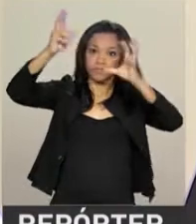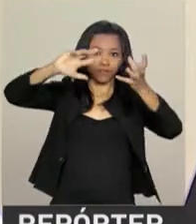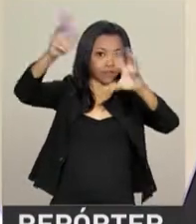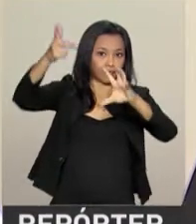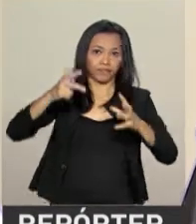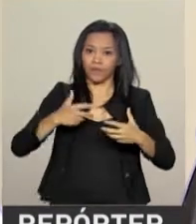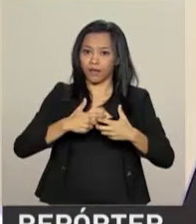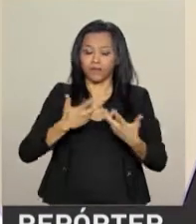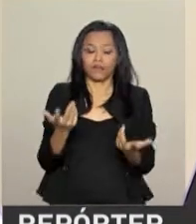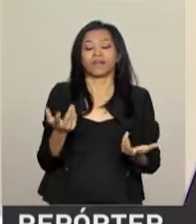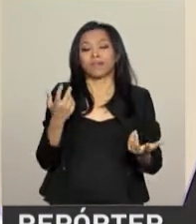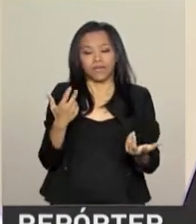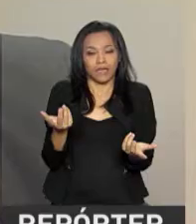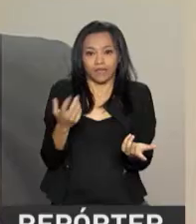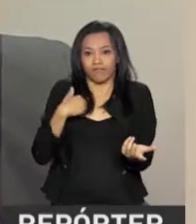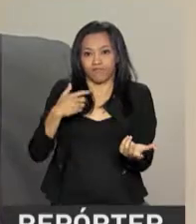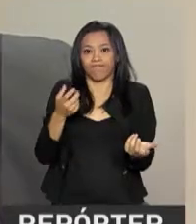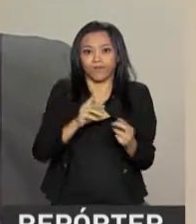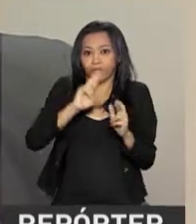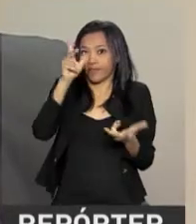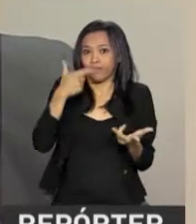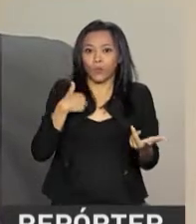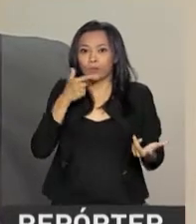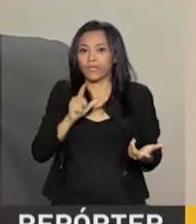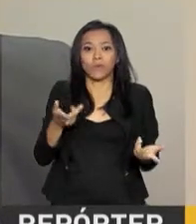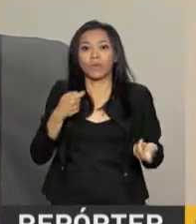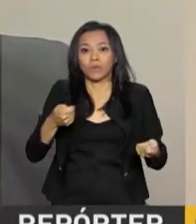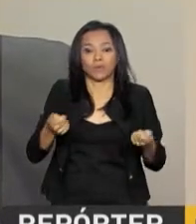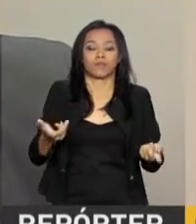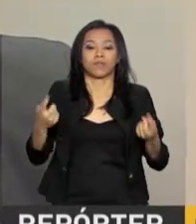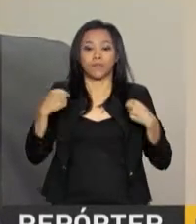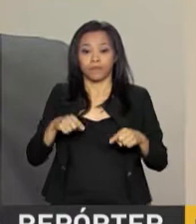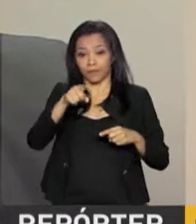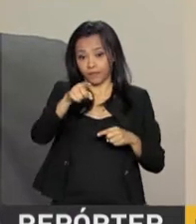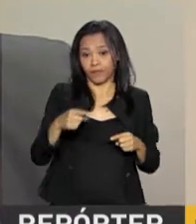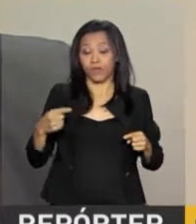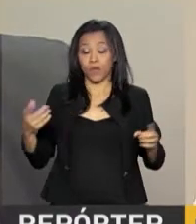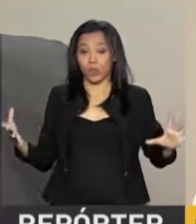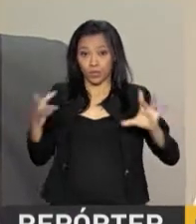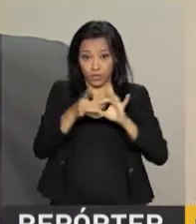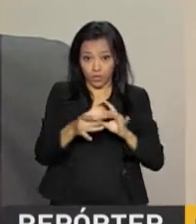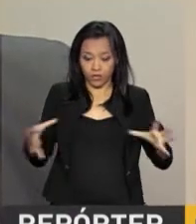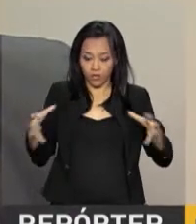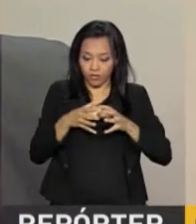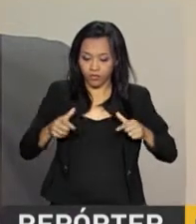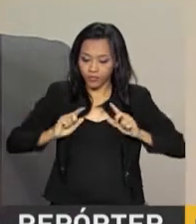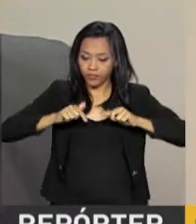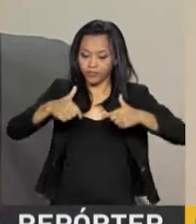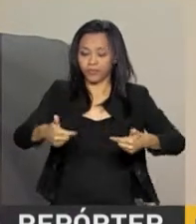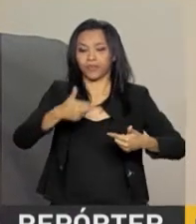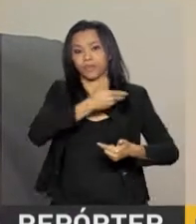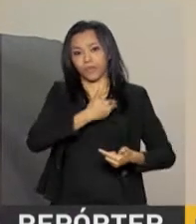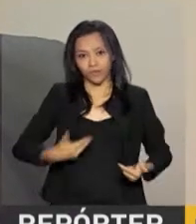apresenta cenários diferentes a união dos esforços dos órgãos federais das instituições que